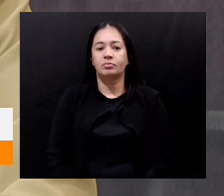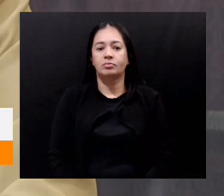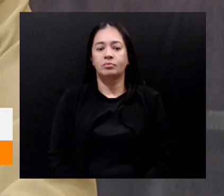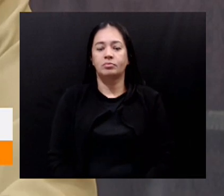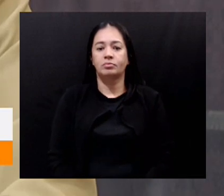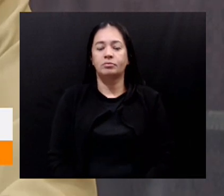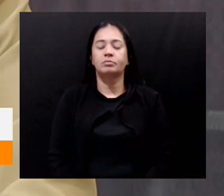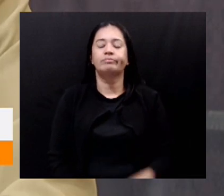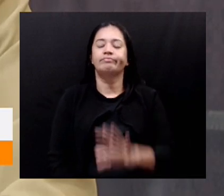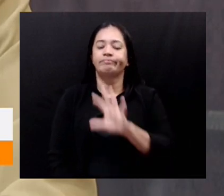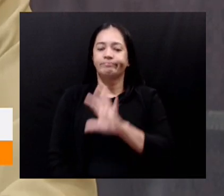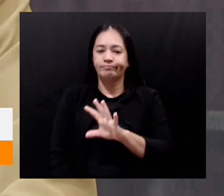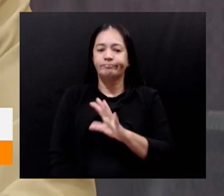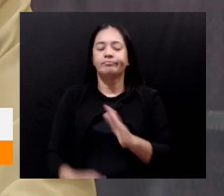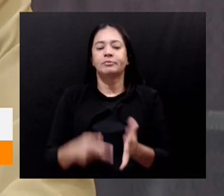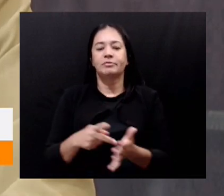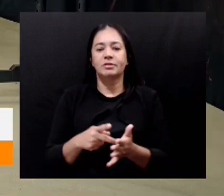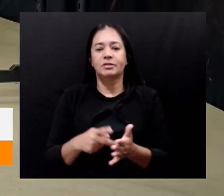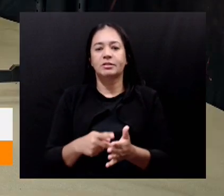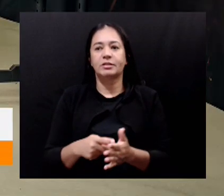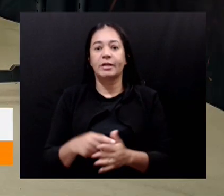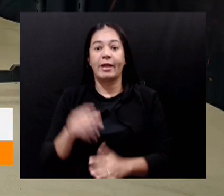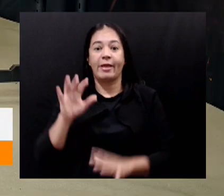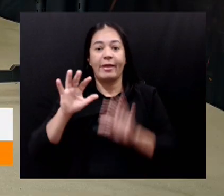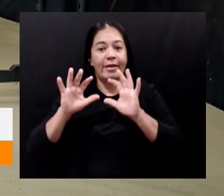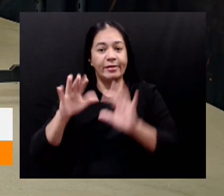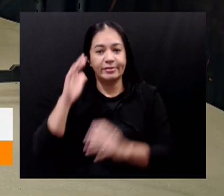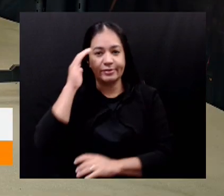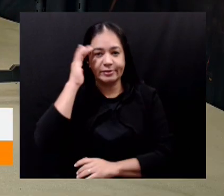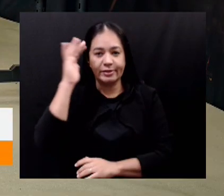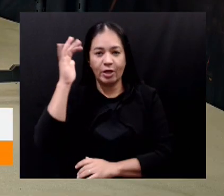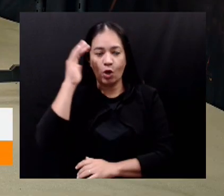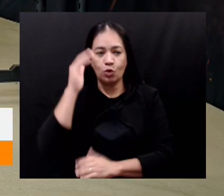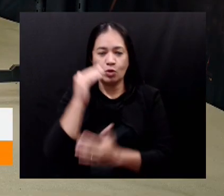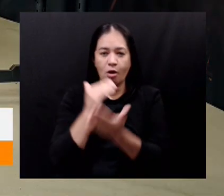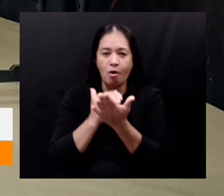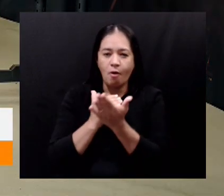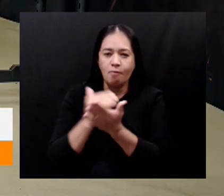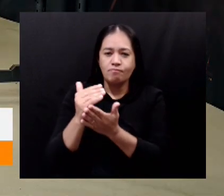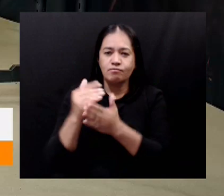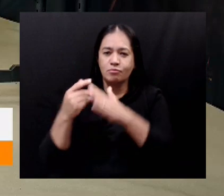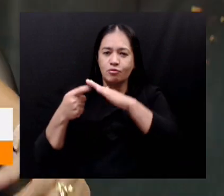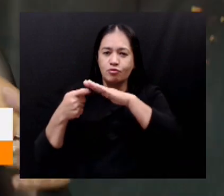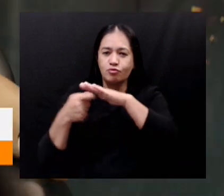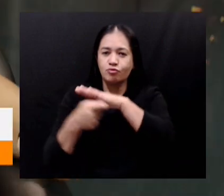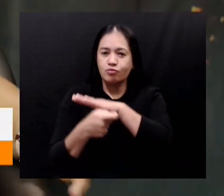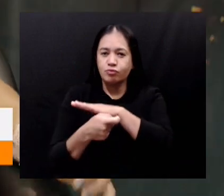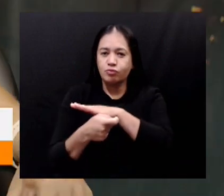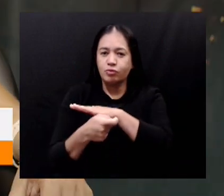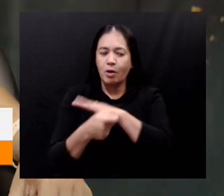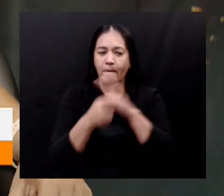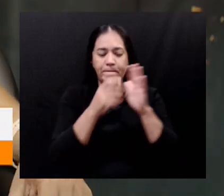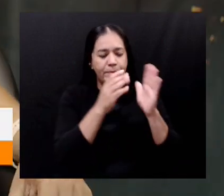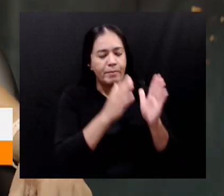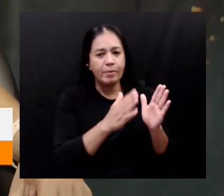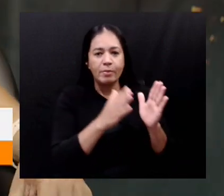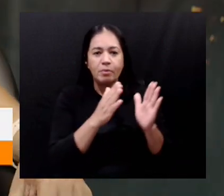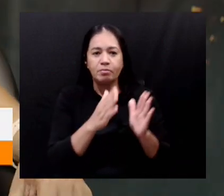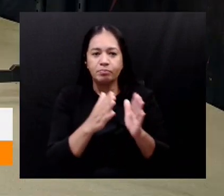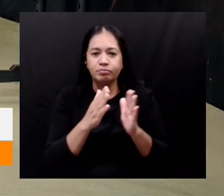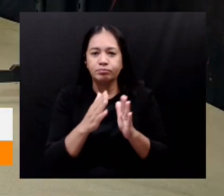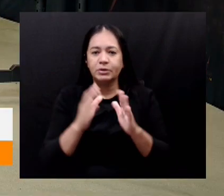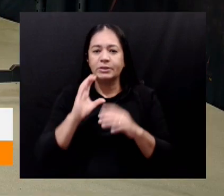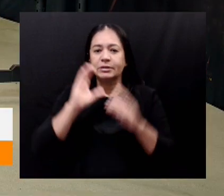melhor. Esse é o sonho de quem começa a investir no processo da cidadania e da